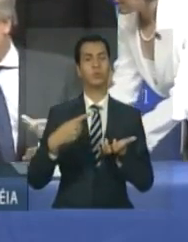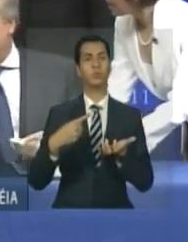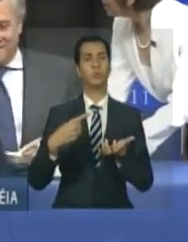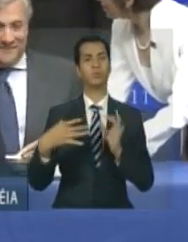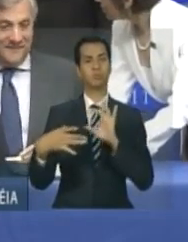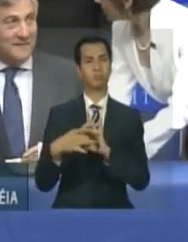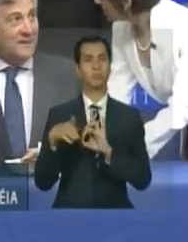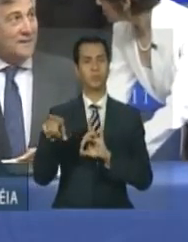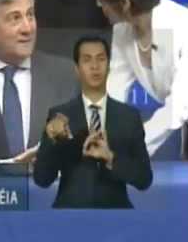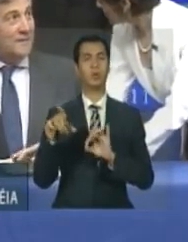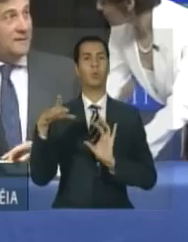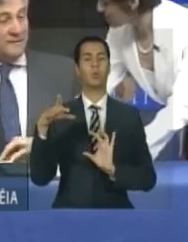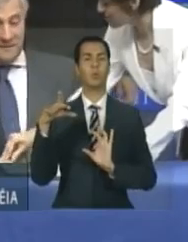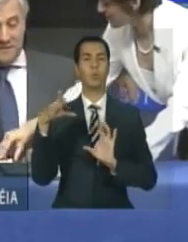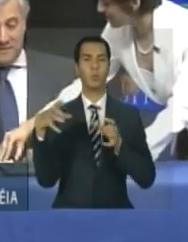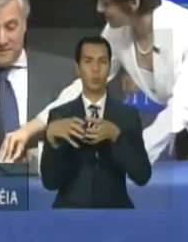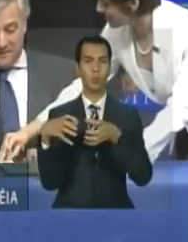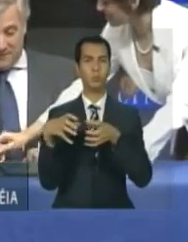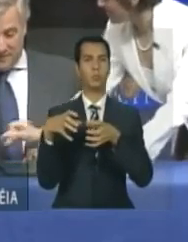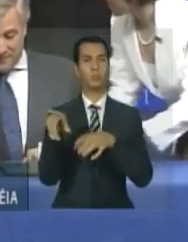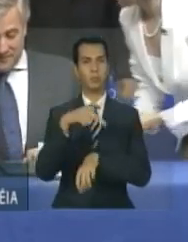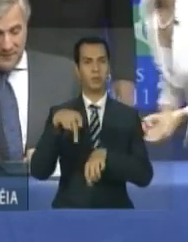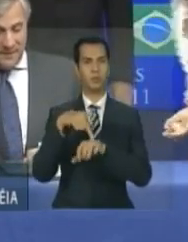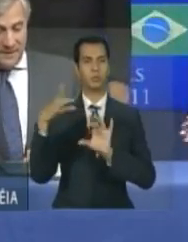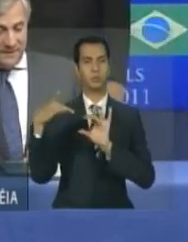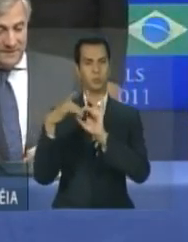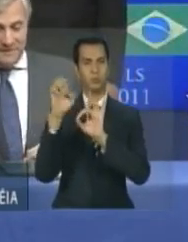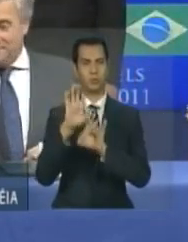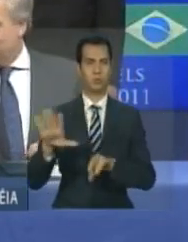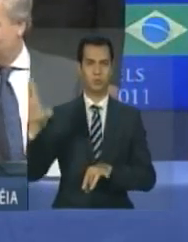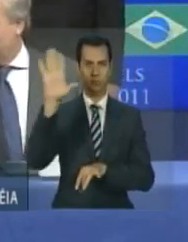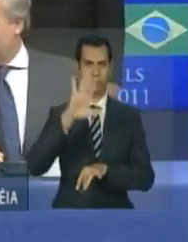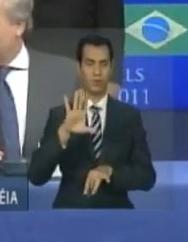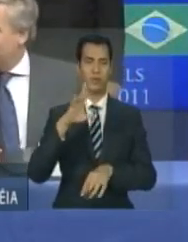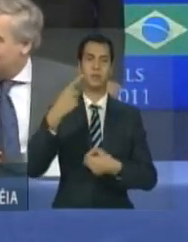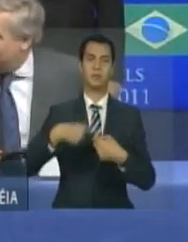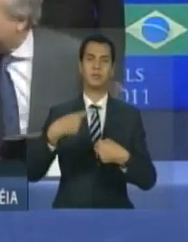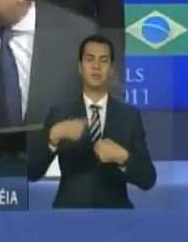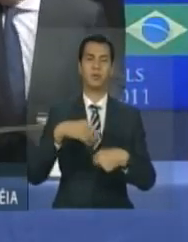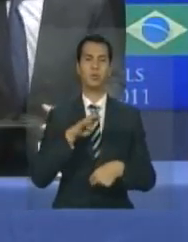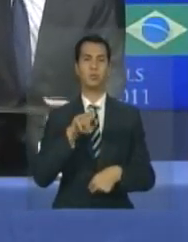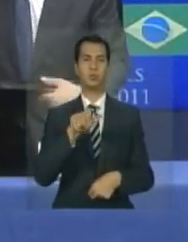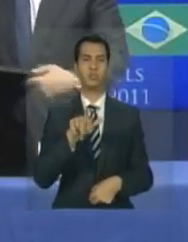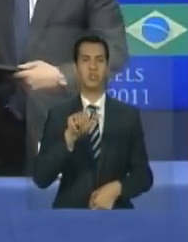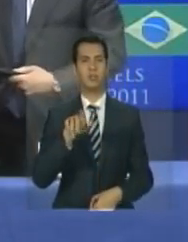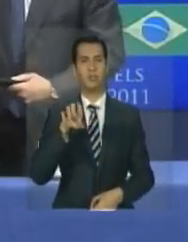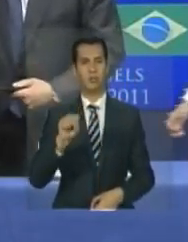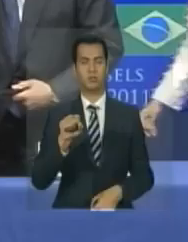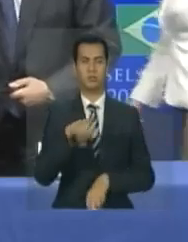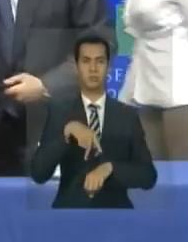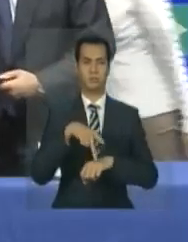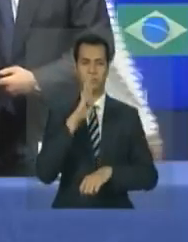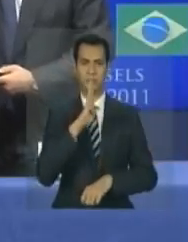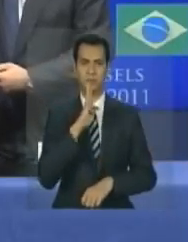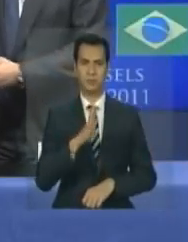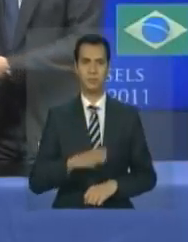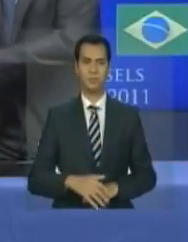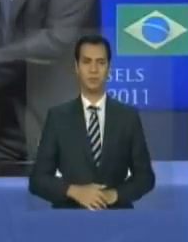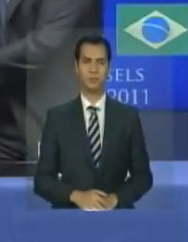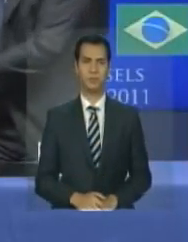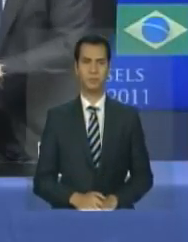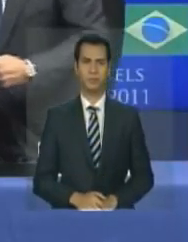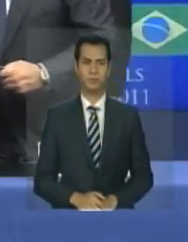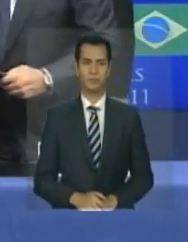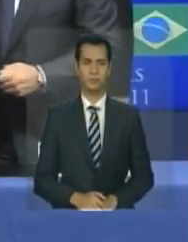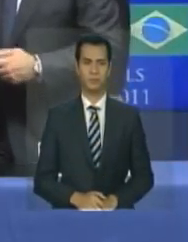Antônio Patriota, entre outros vários acordos que foram assinados, que foram firmados hoje com